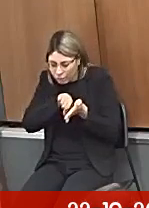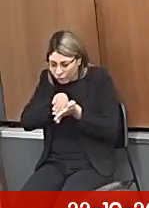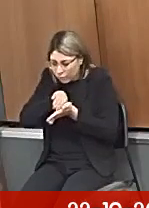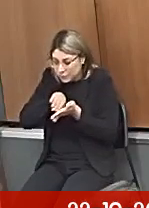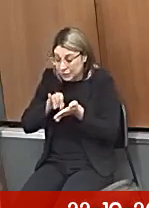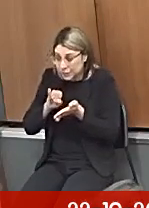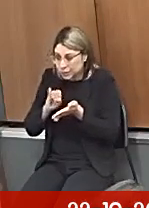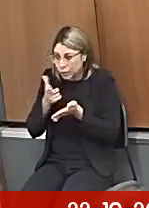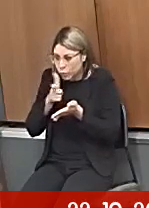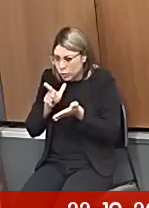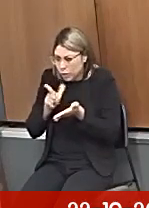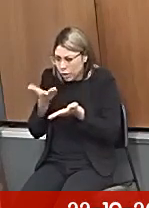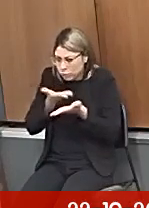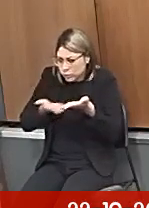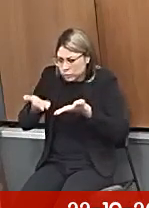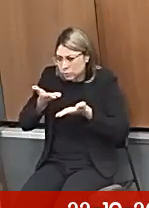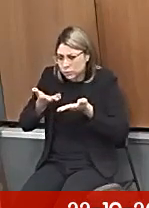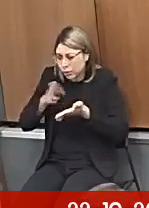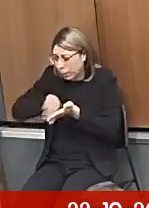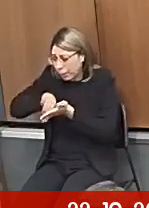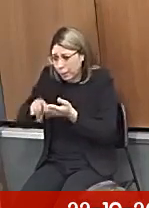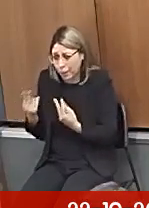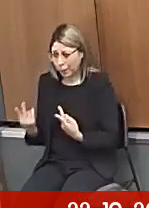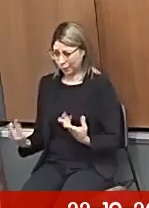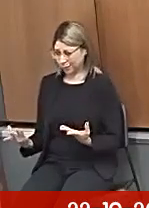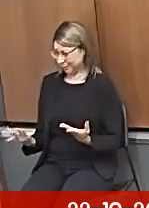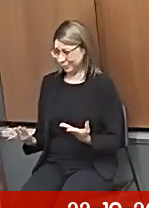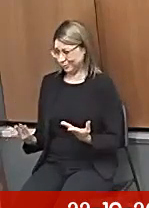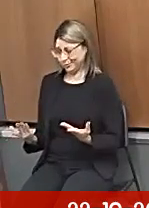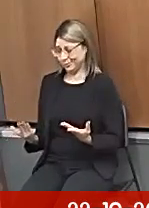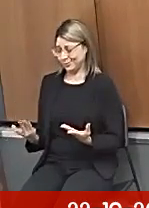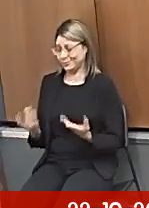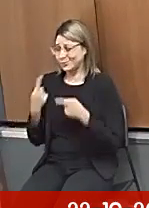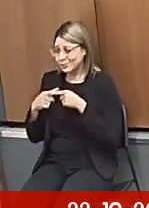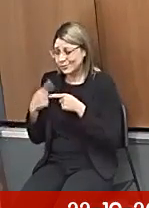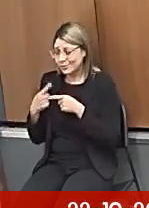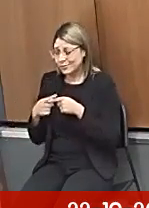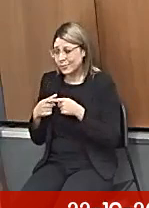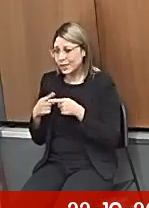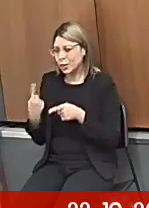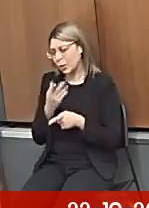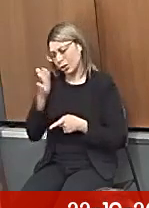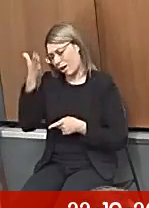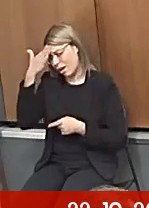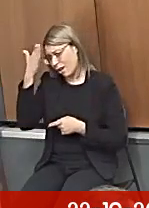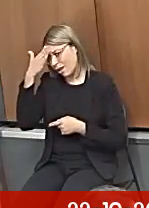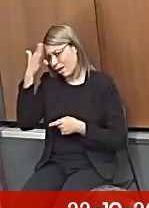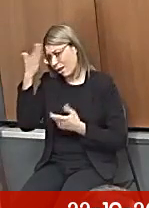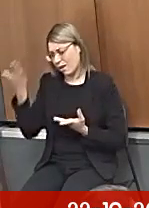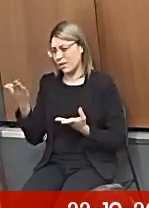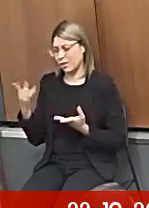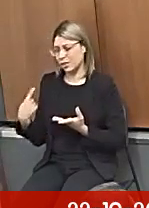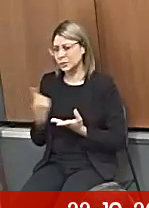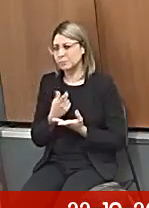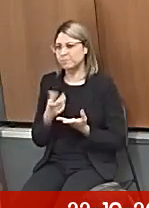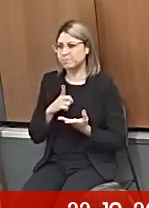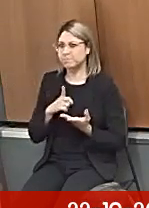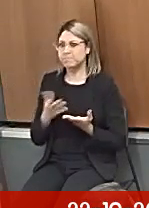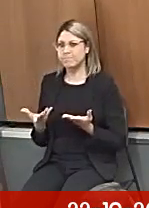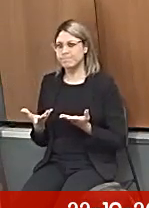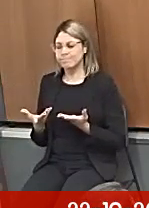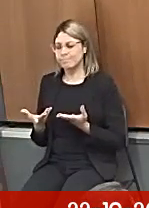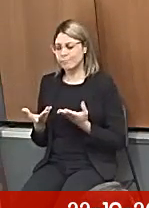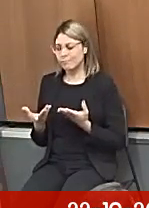ela sabe lidar, higieniza da mesma forma. Porque nós já sabemos, nós temos